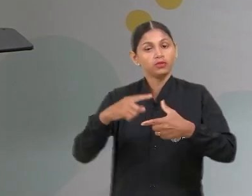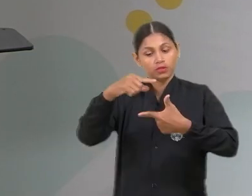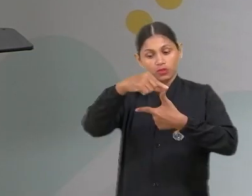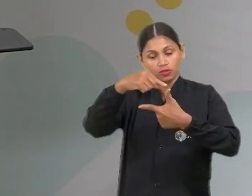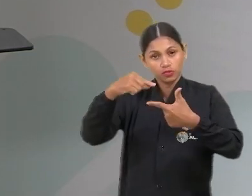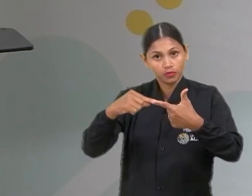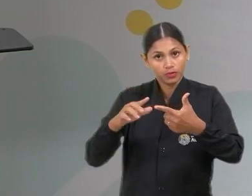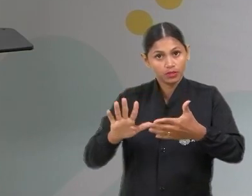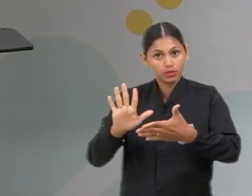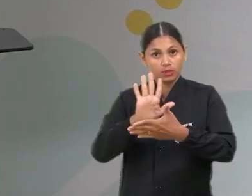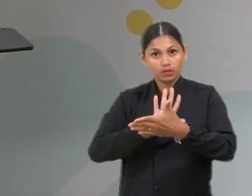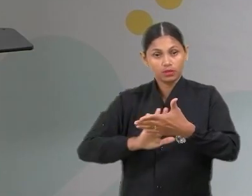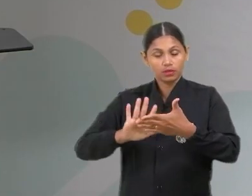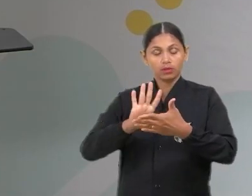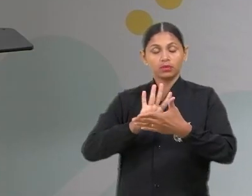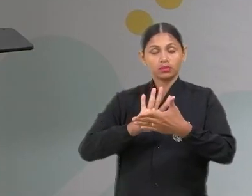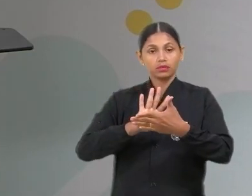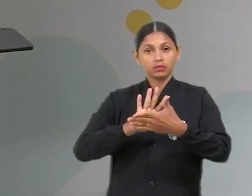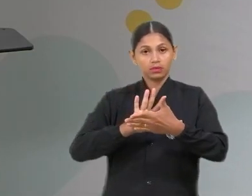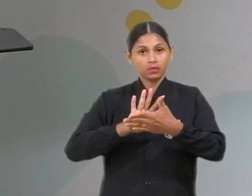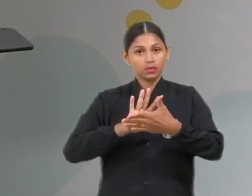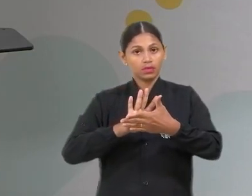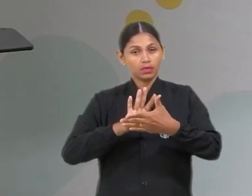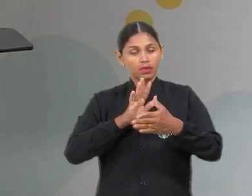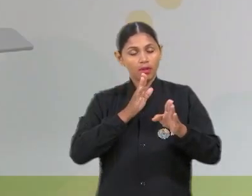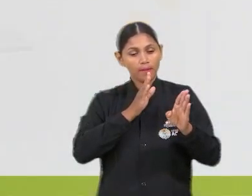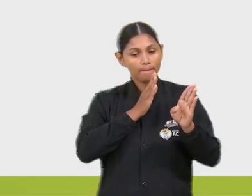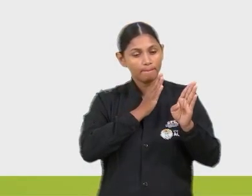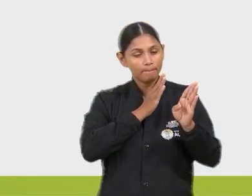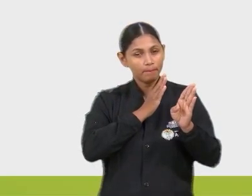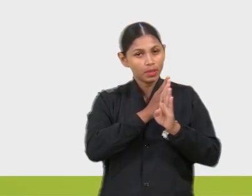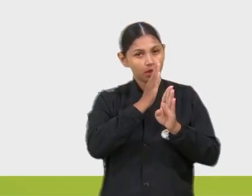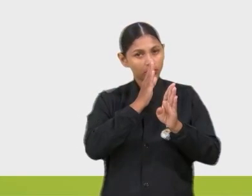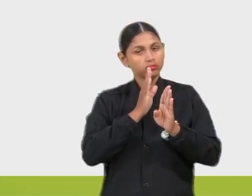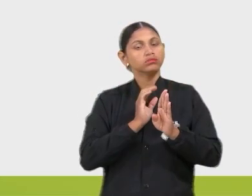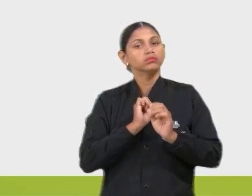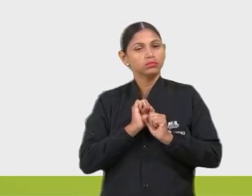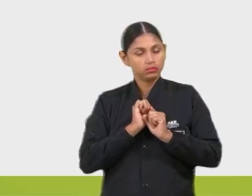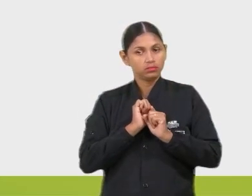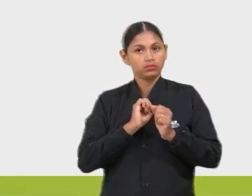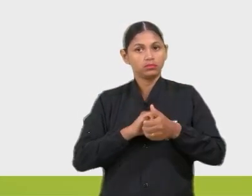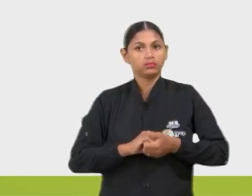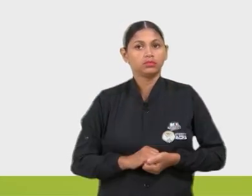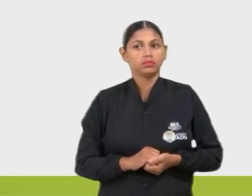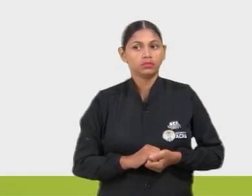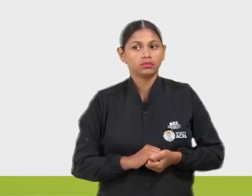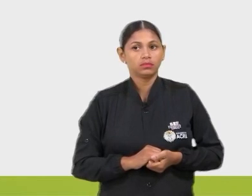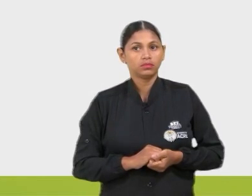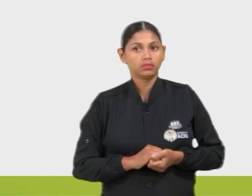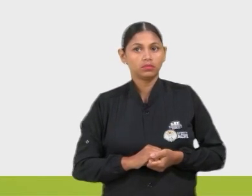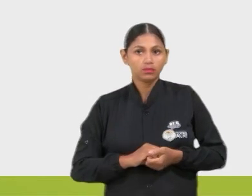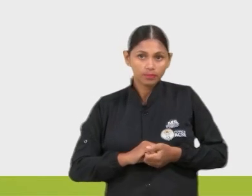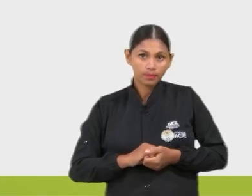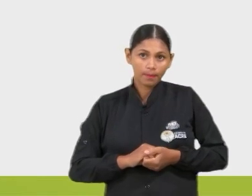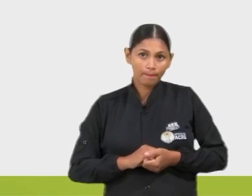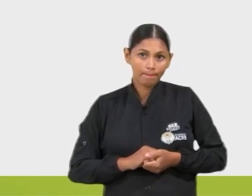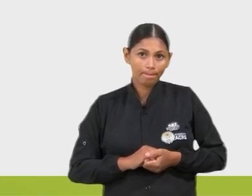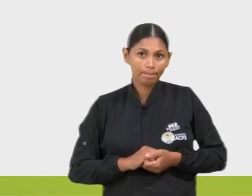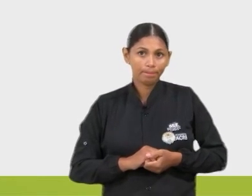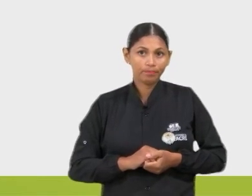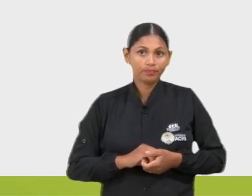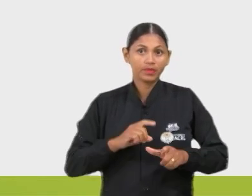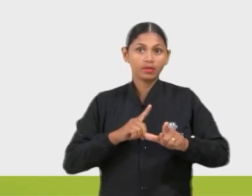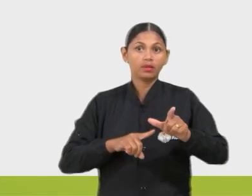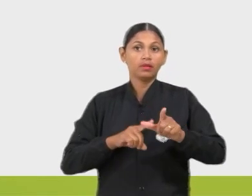e dá uma revisada nas figuras planas principais, tá bom? Vamos lá. Item A, 2 quadrados e 4 retângulos. Item